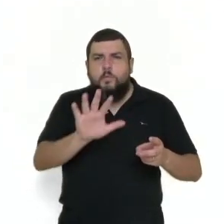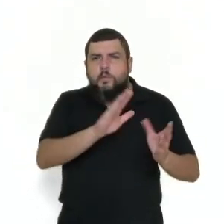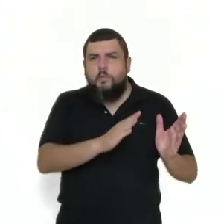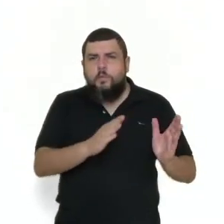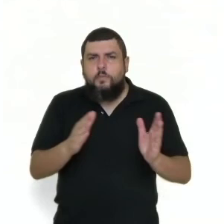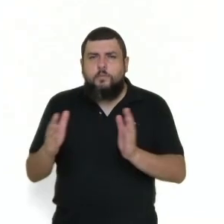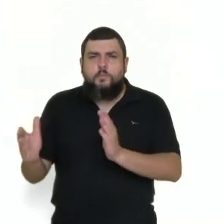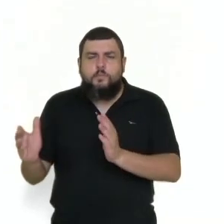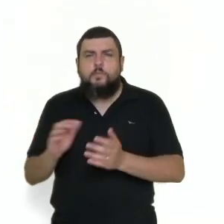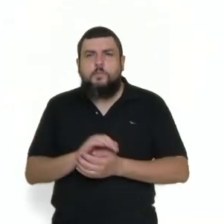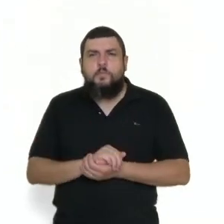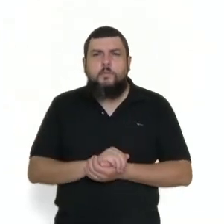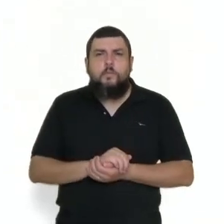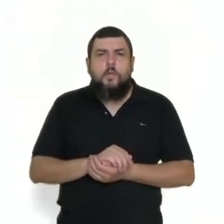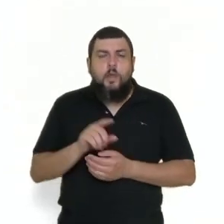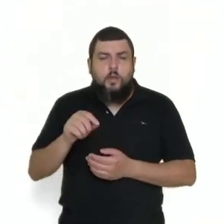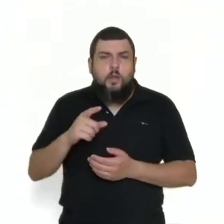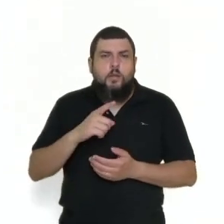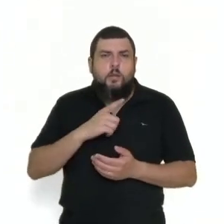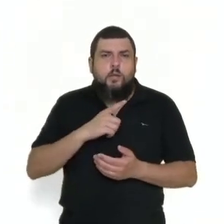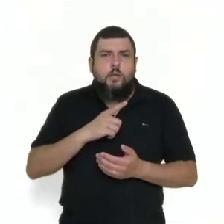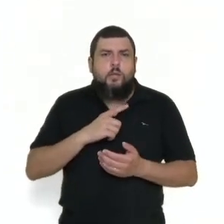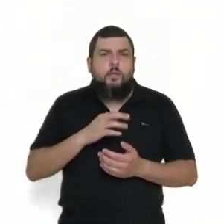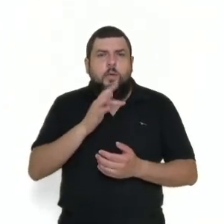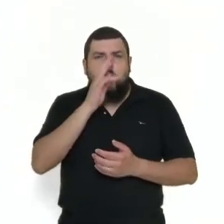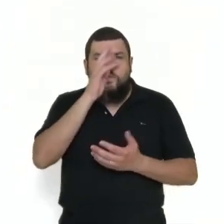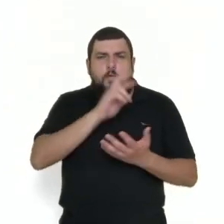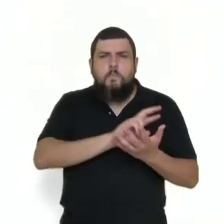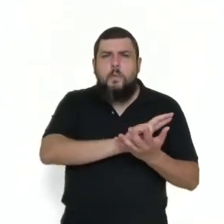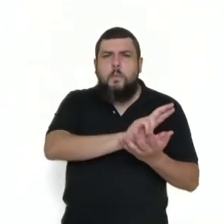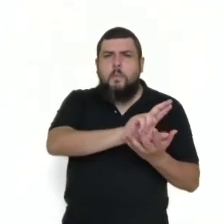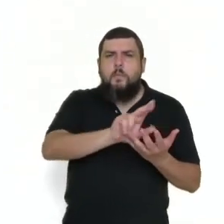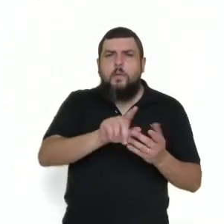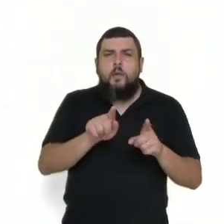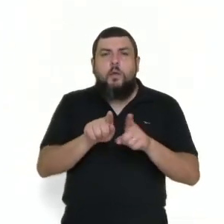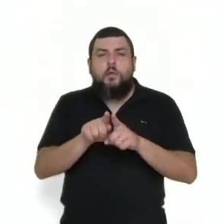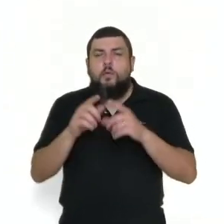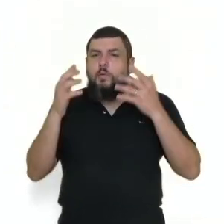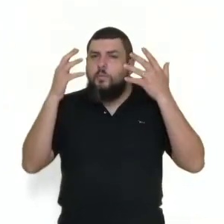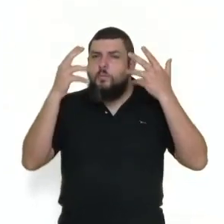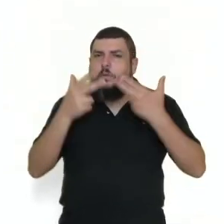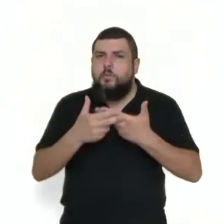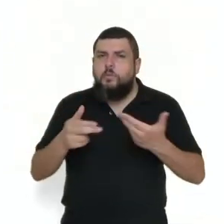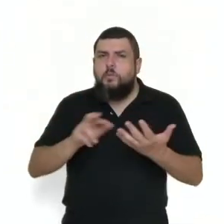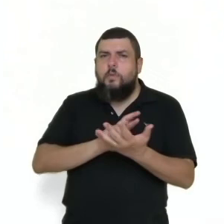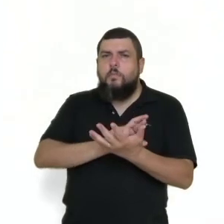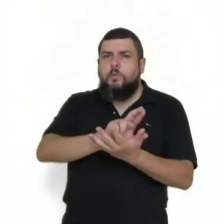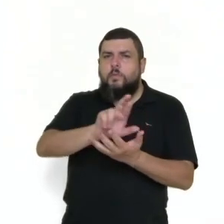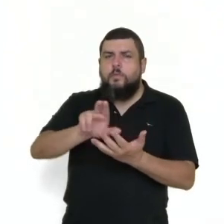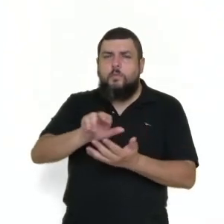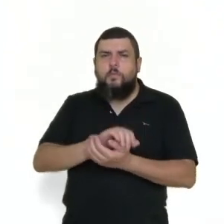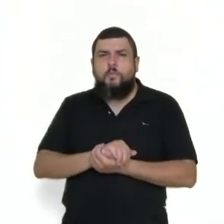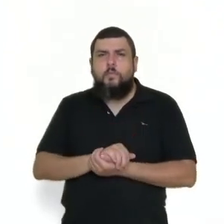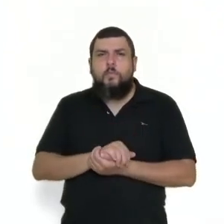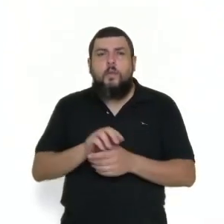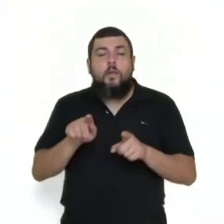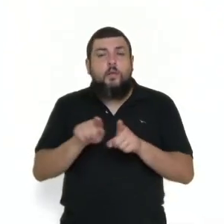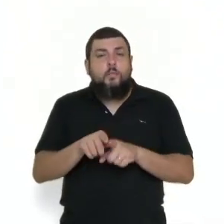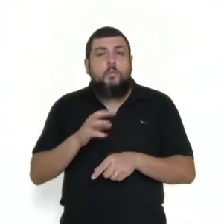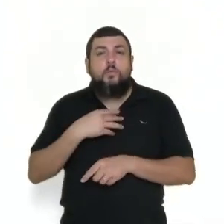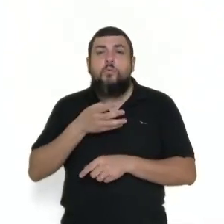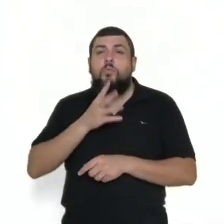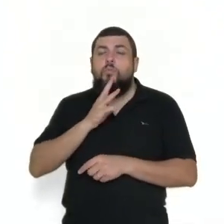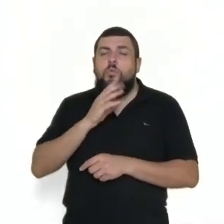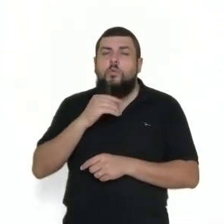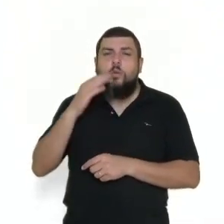ali, resultando em uma diversidade de flora e fauna própria, tá? Conhecemos as principais características dos biomas